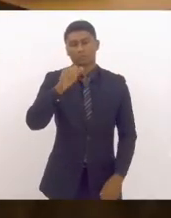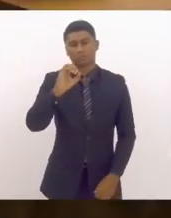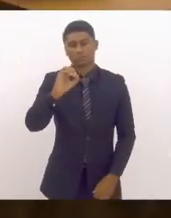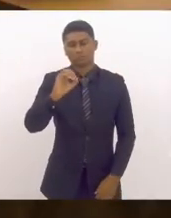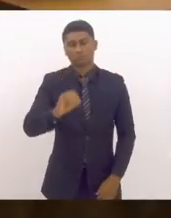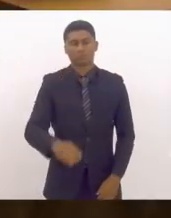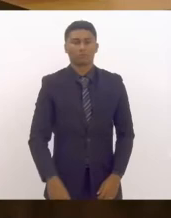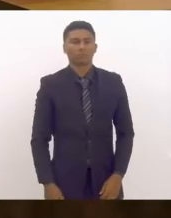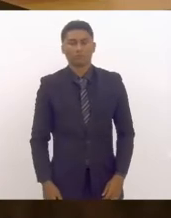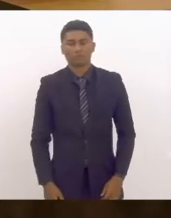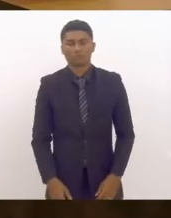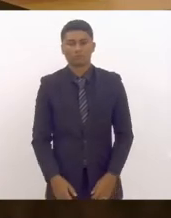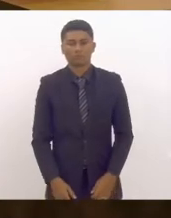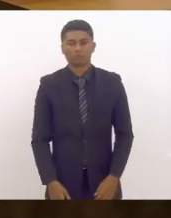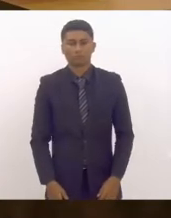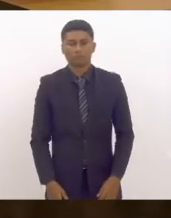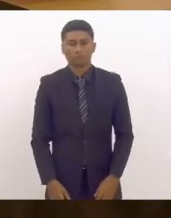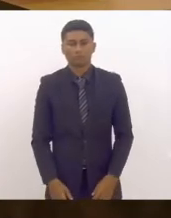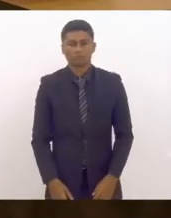Solamente 10.